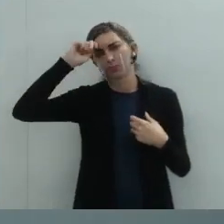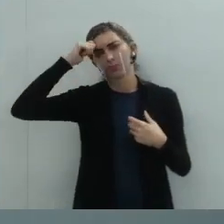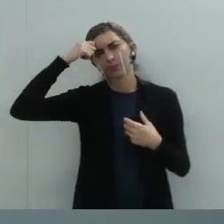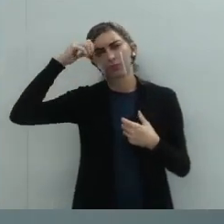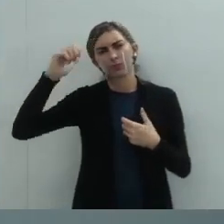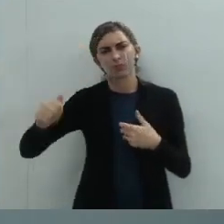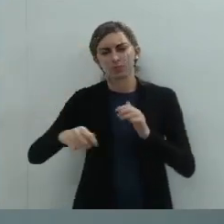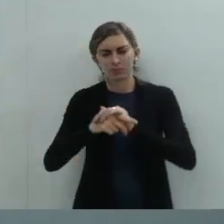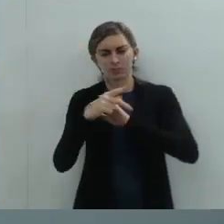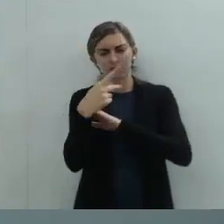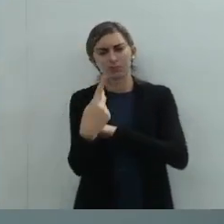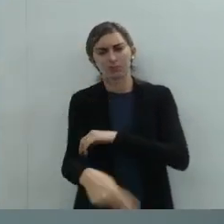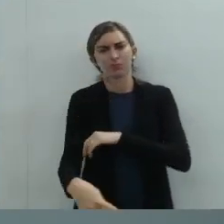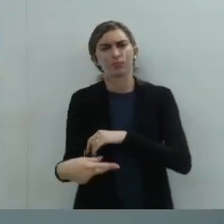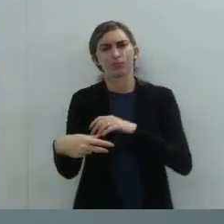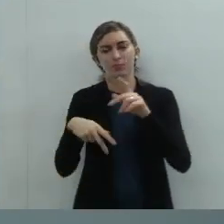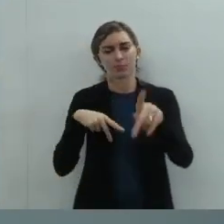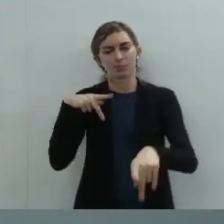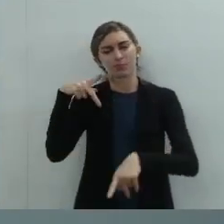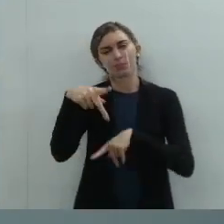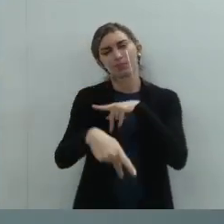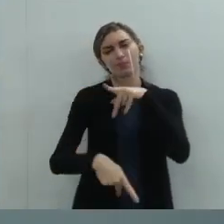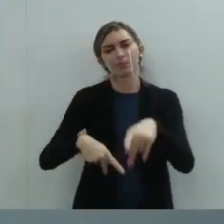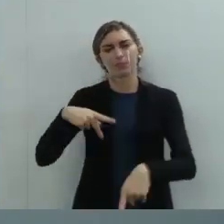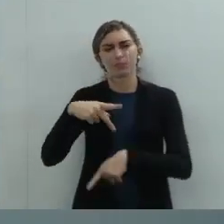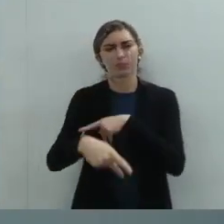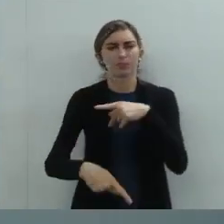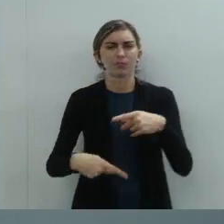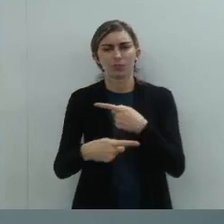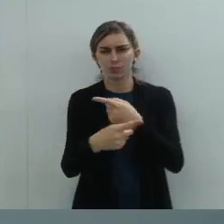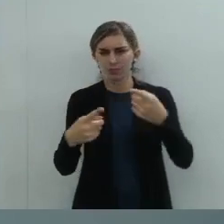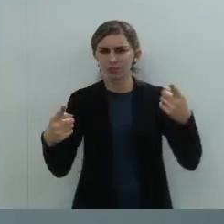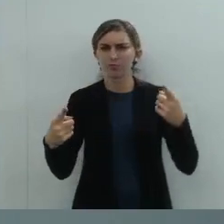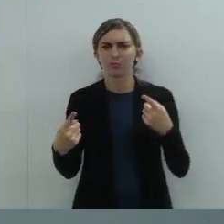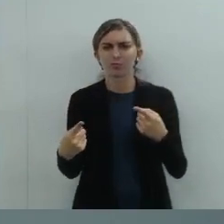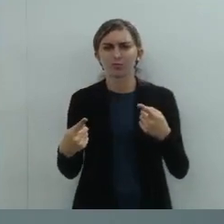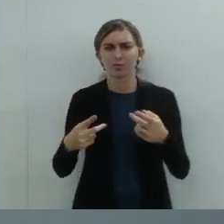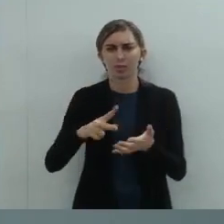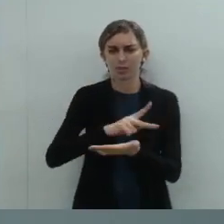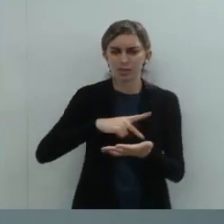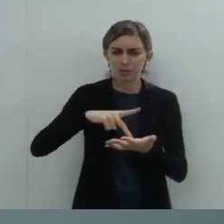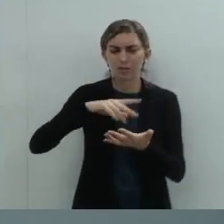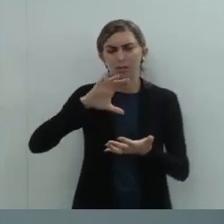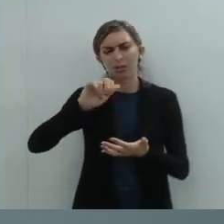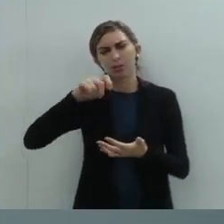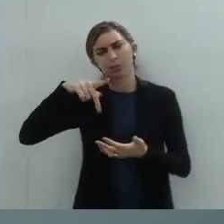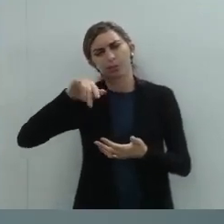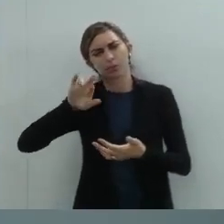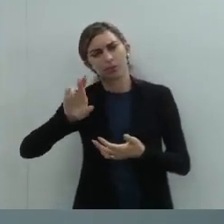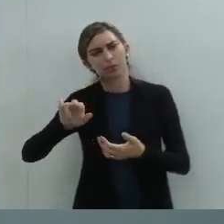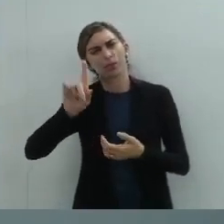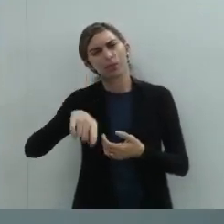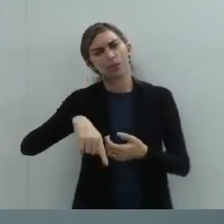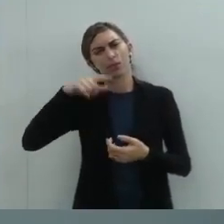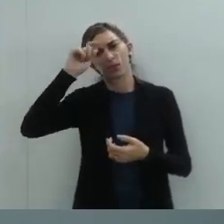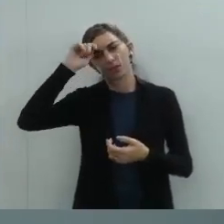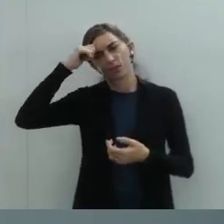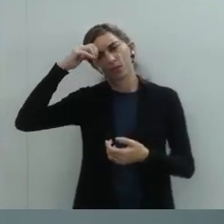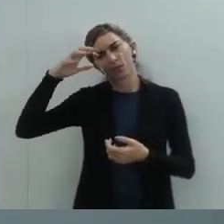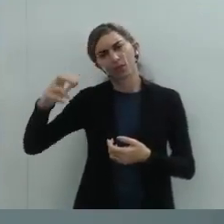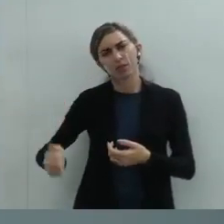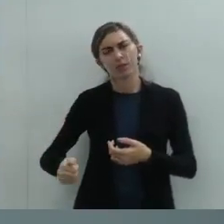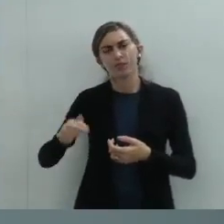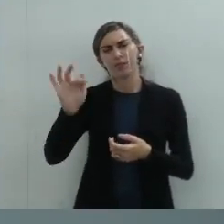africana enraizada no nosso povo, né? Você que joga capoeira é uma cultura africana.